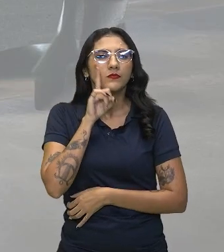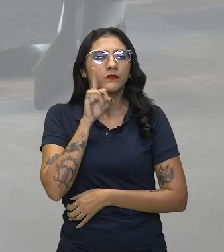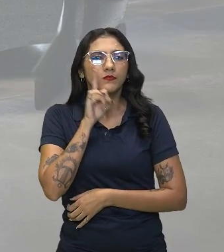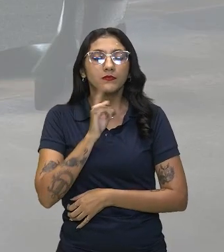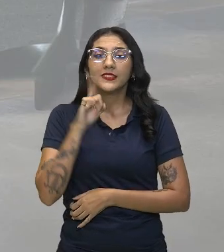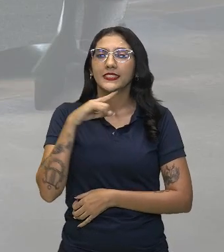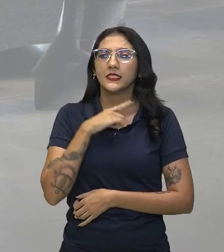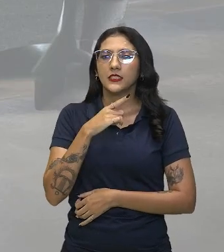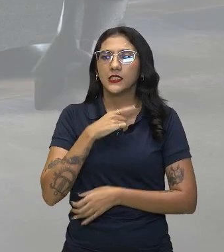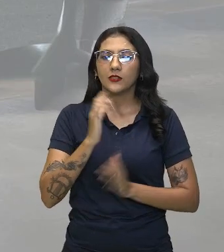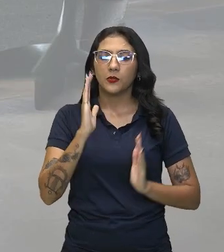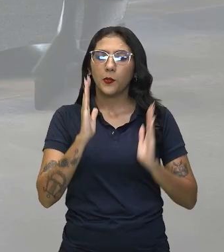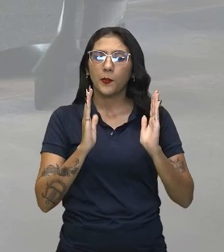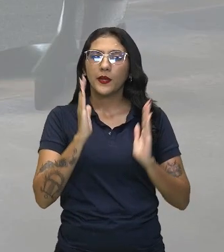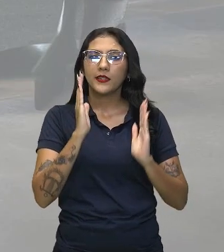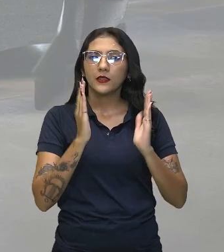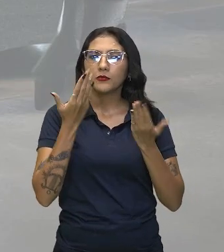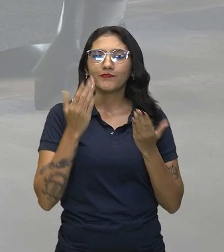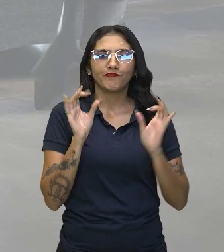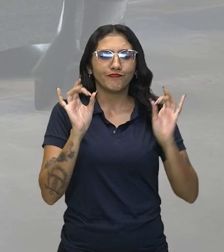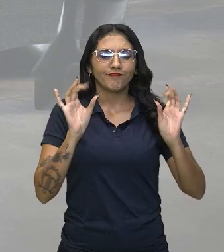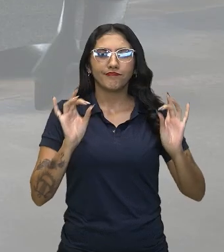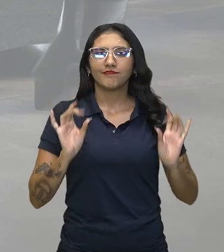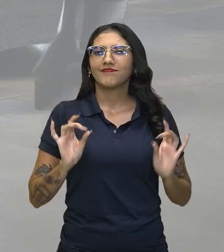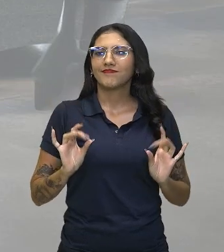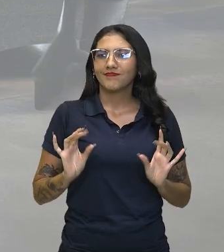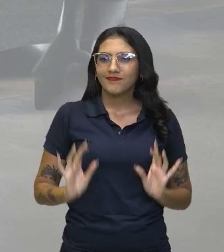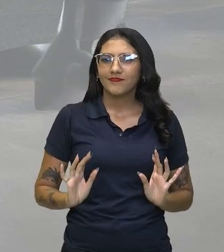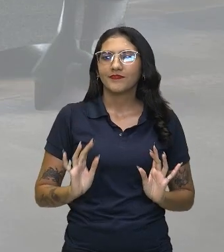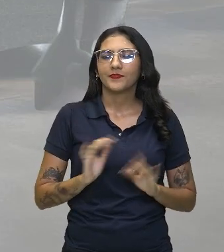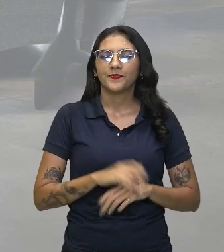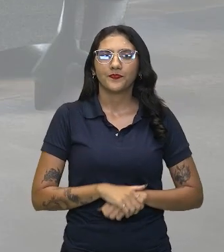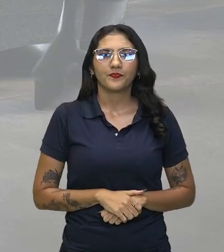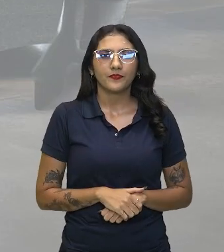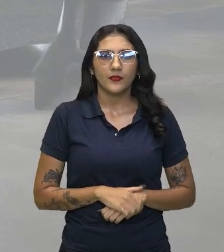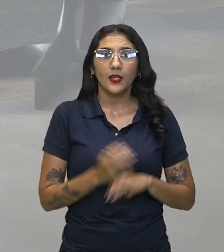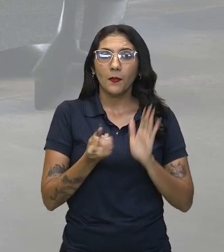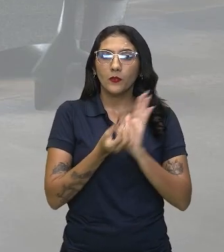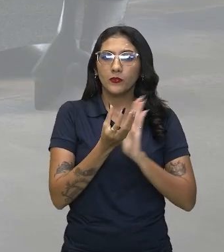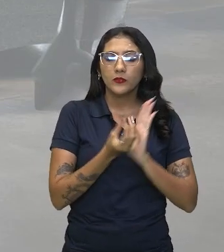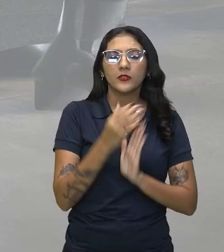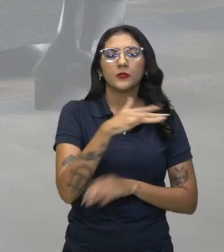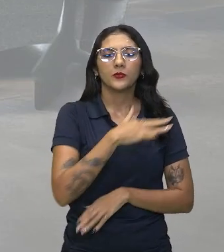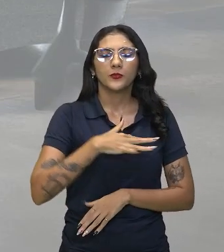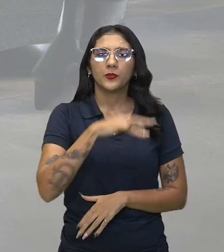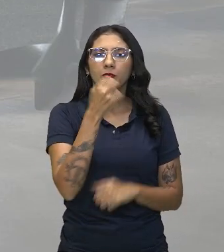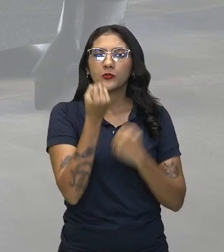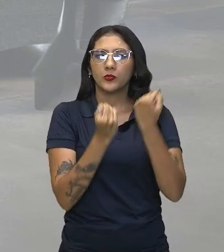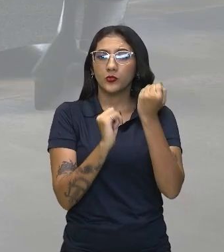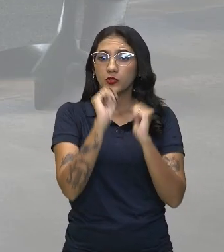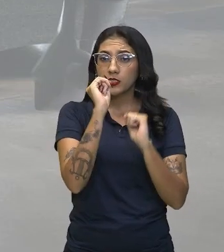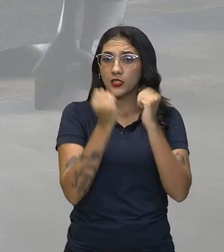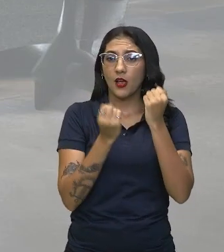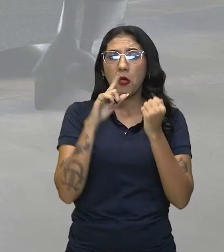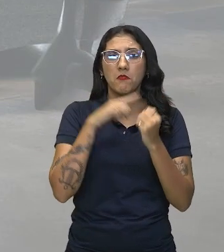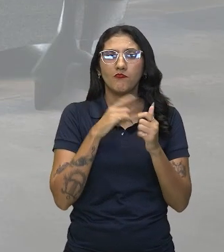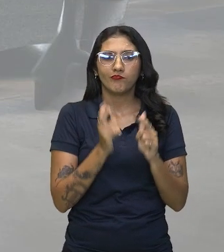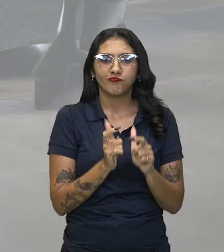um período de grande prosperidade, de fato. A produção industrial, ela cresce de